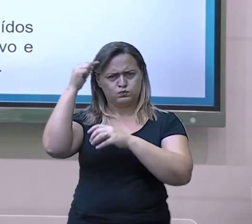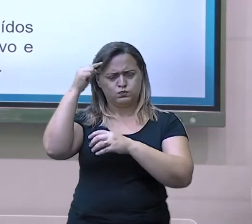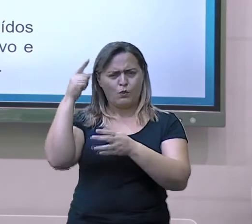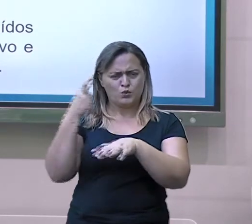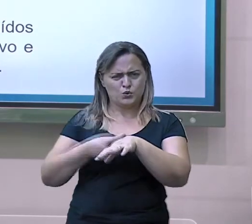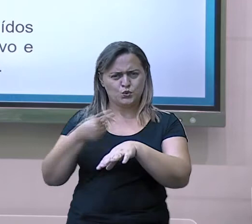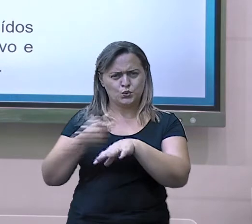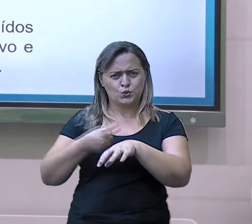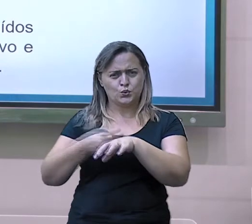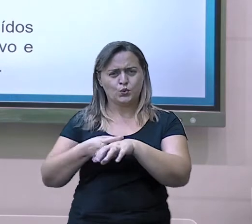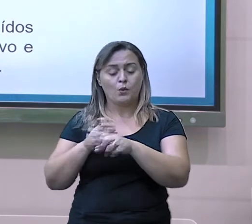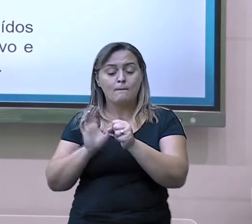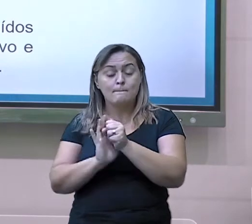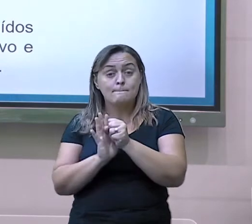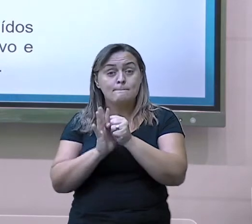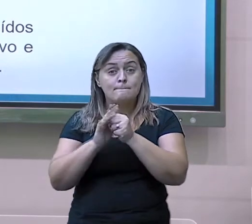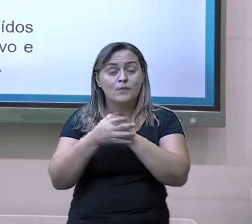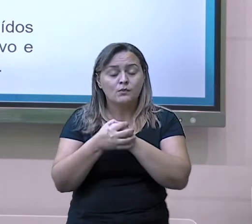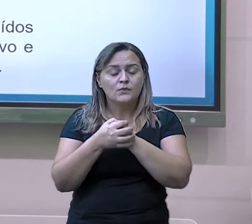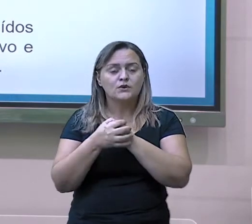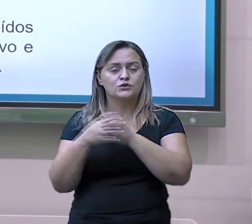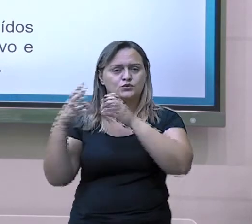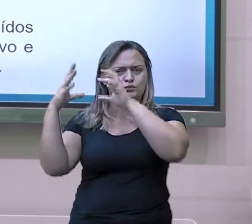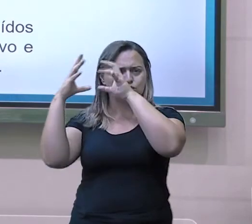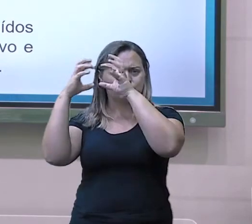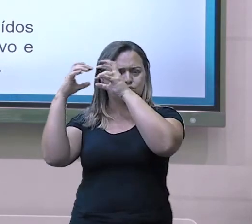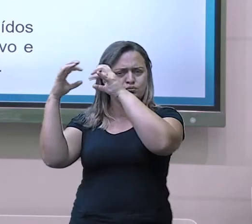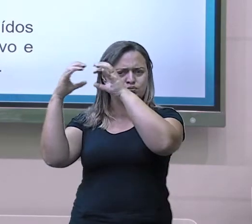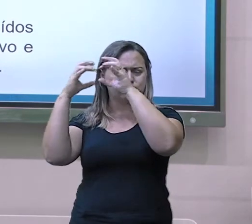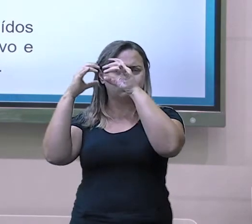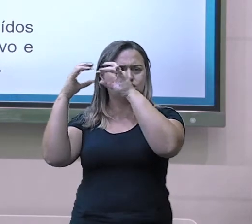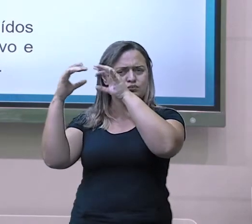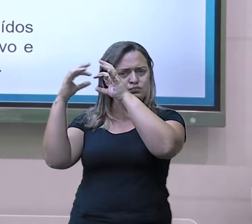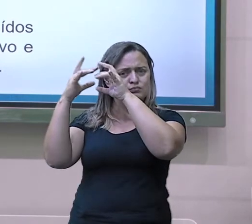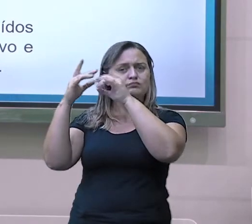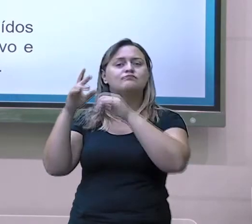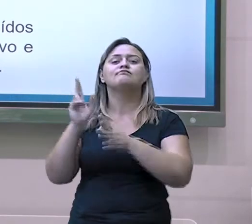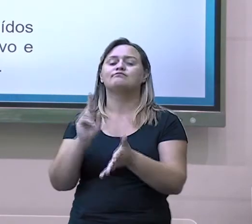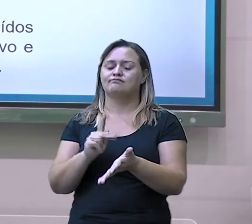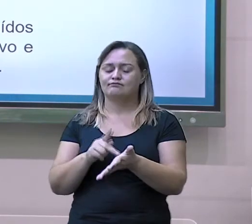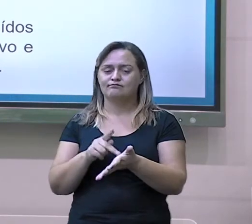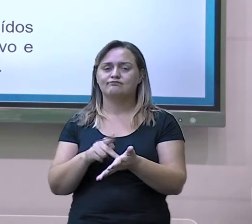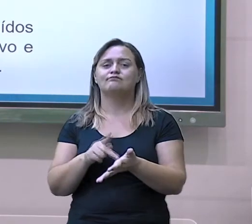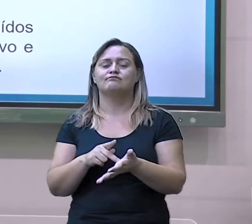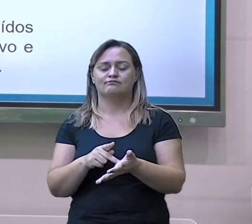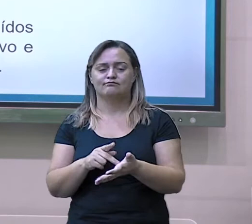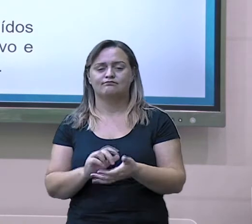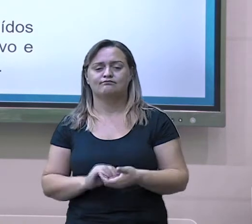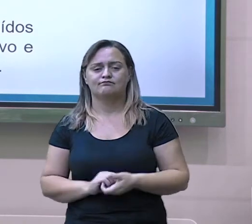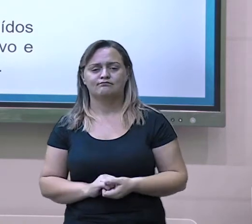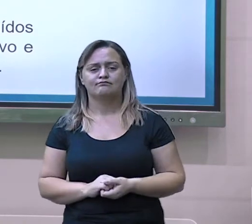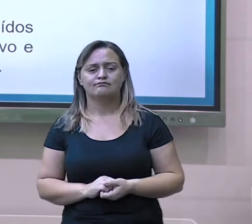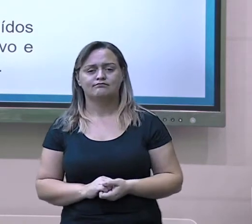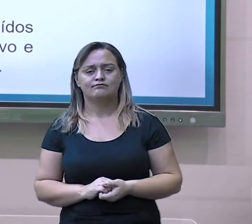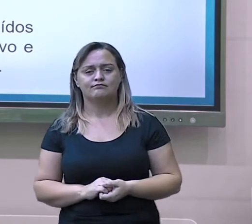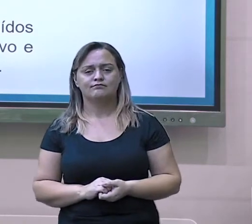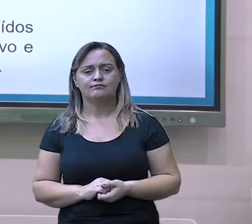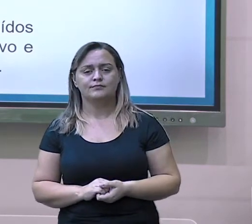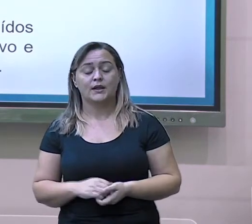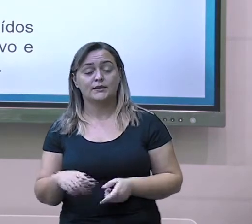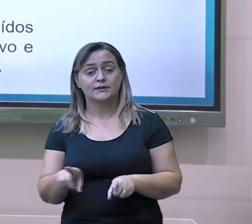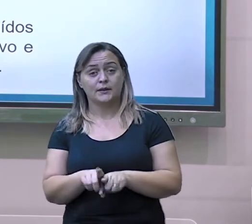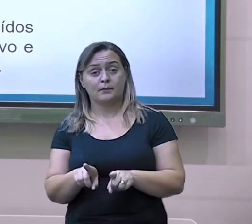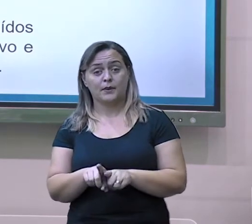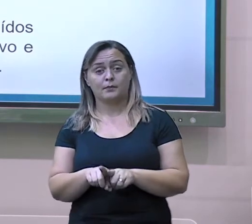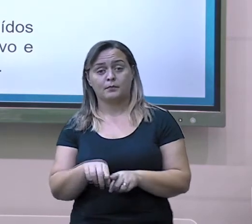crânio oferecem proteção, entre outros órgãos, ao cérebro.